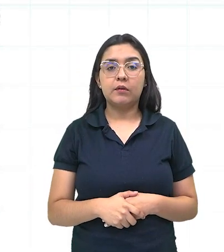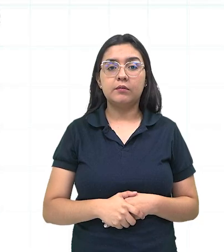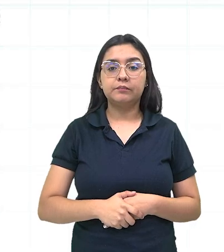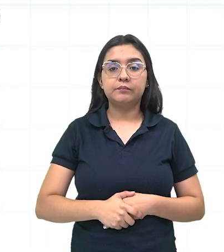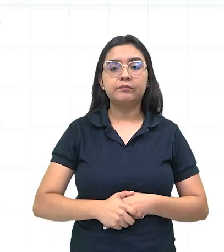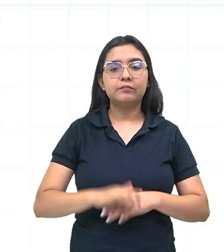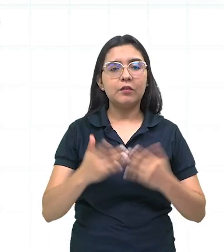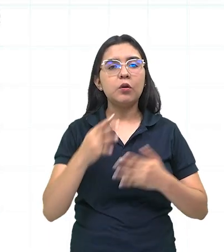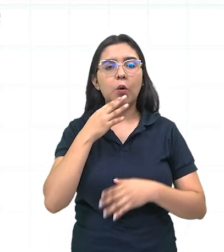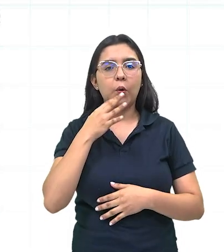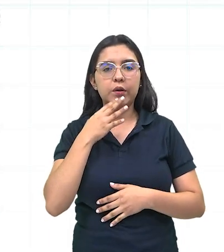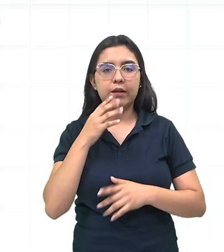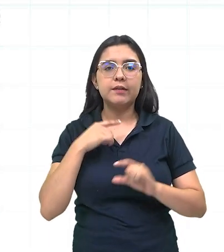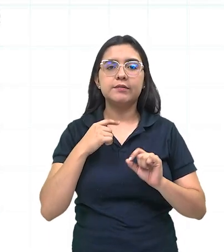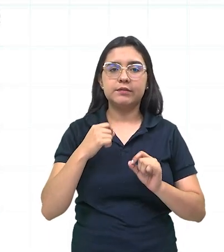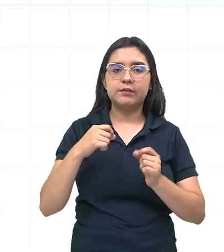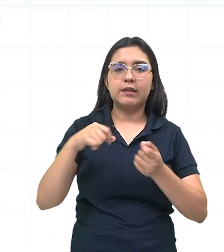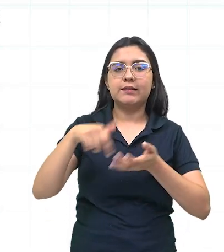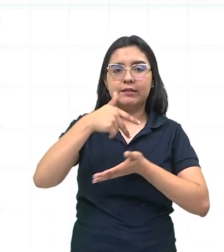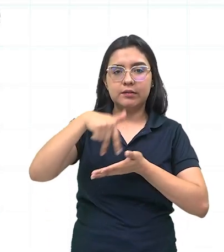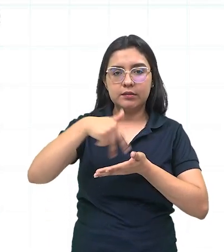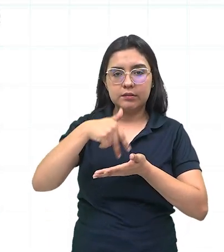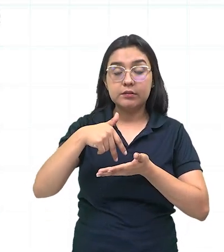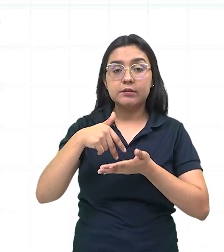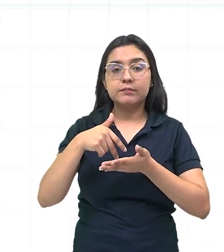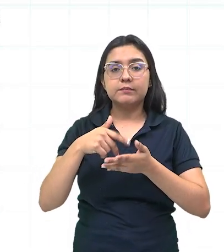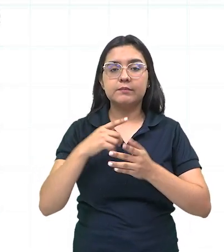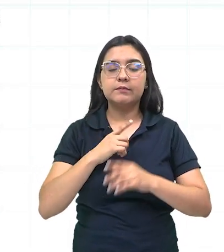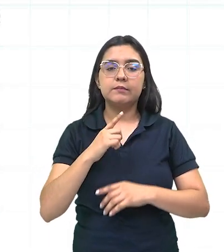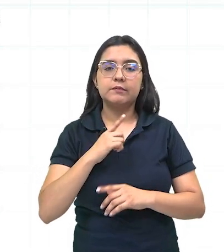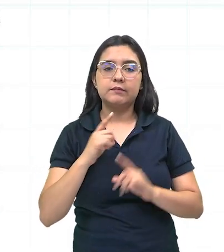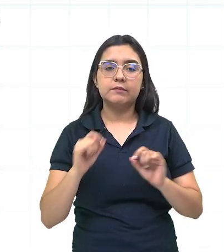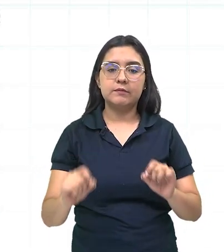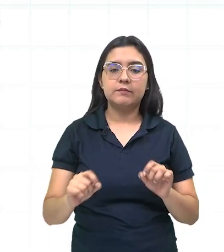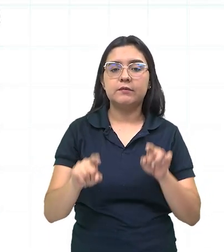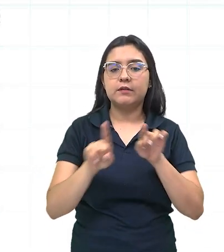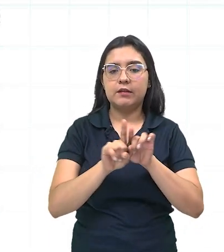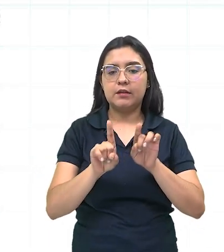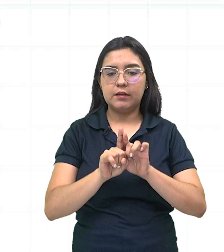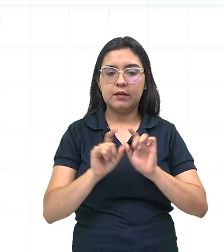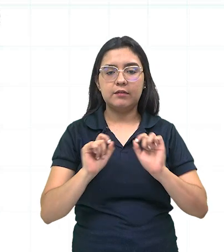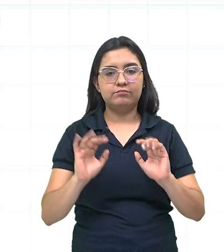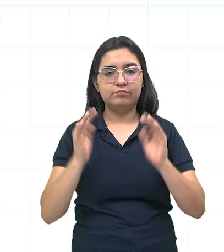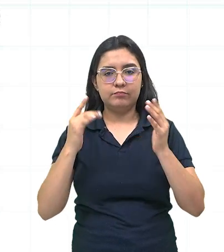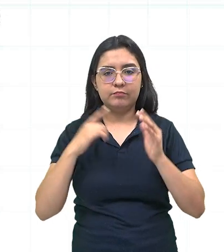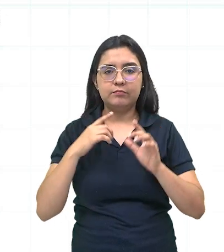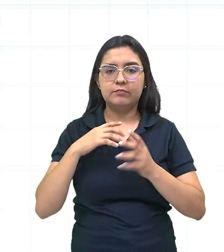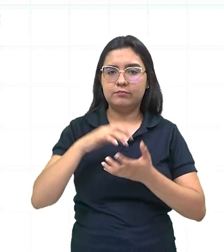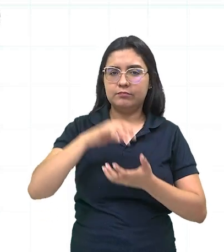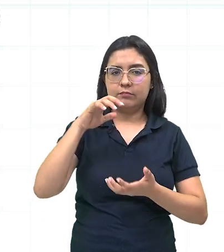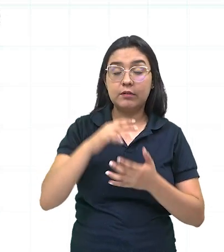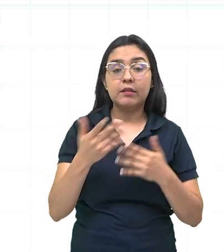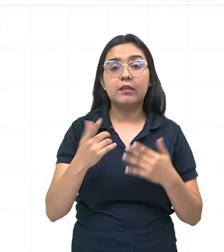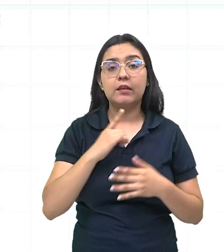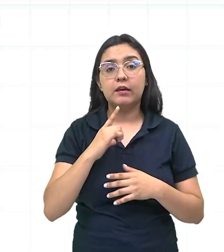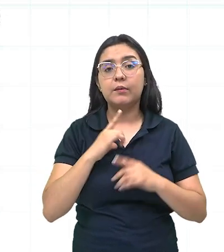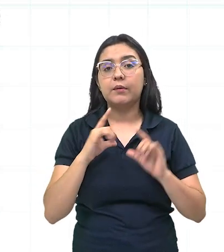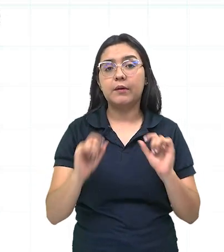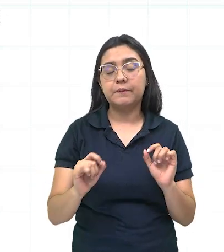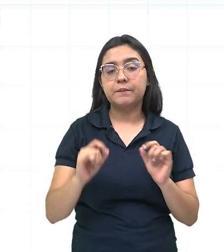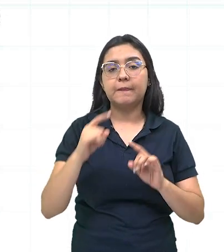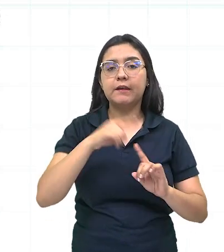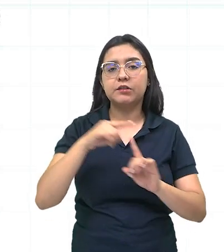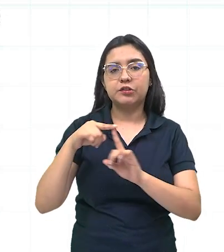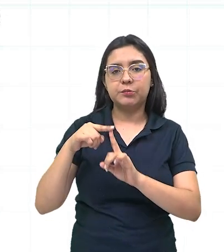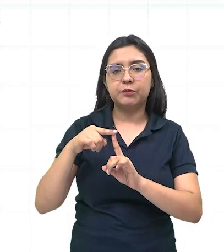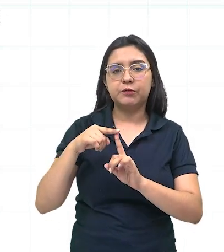têm mais intimidade com esse ritmo, né? Nos bailes dos adultos, né? Geralmente tem esse